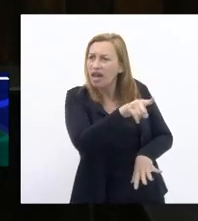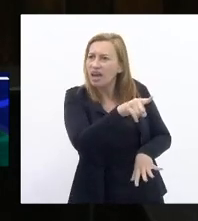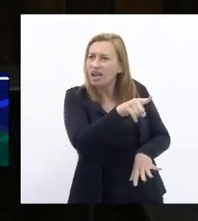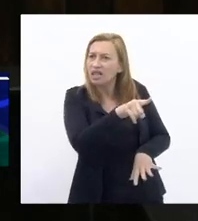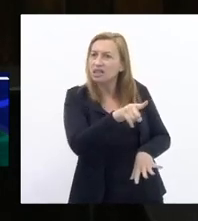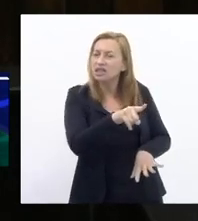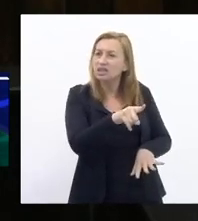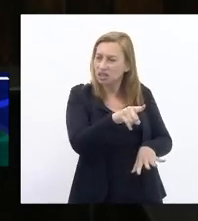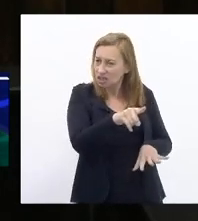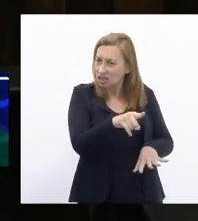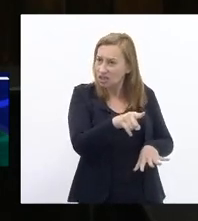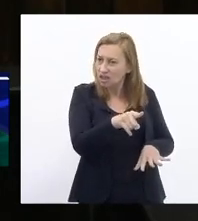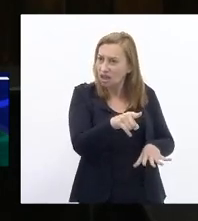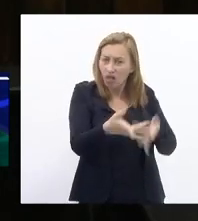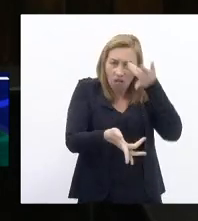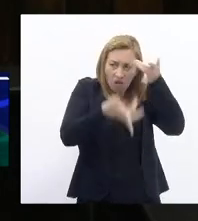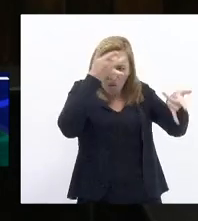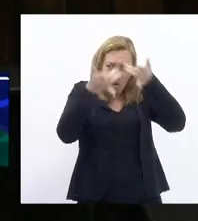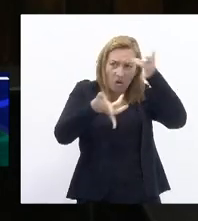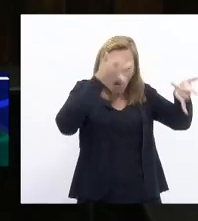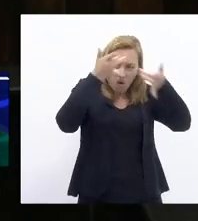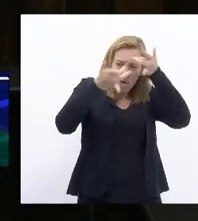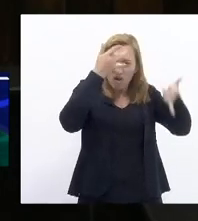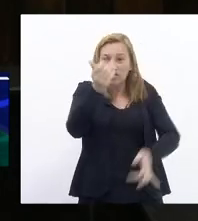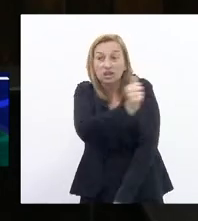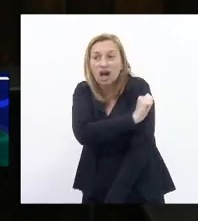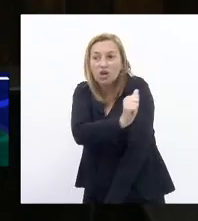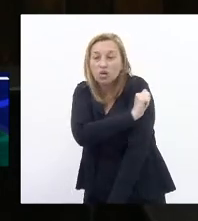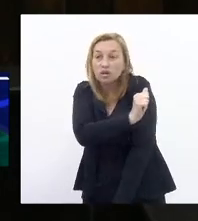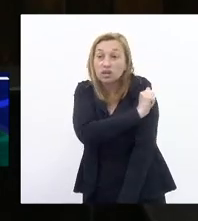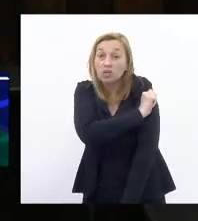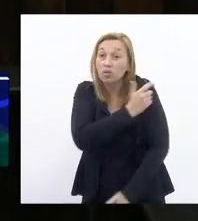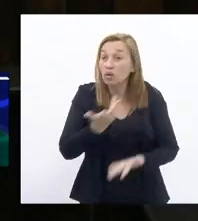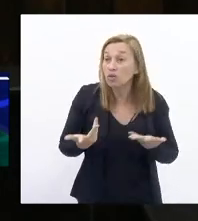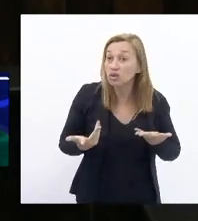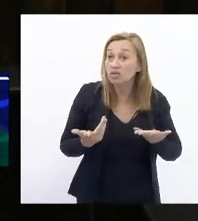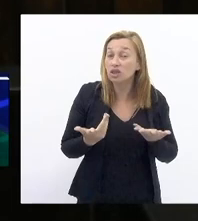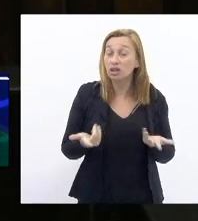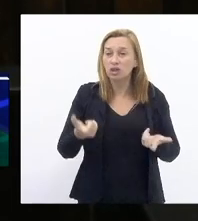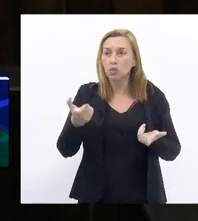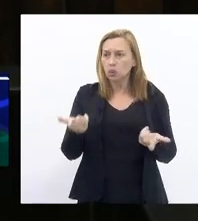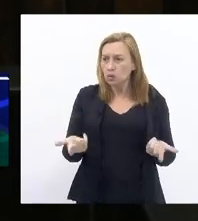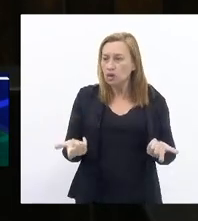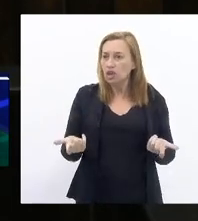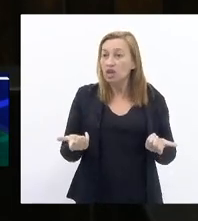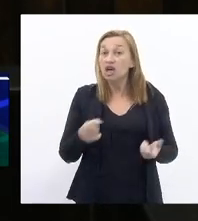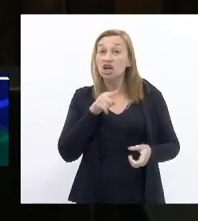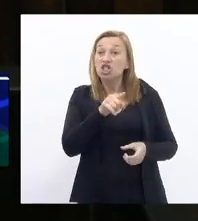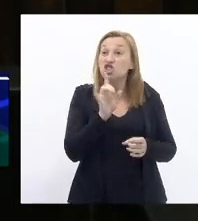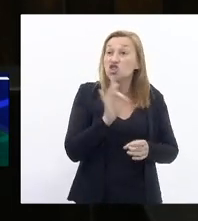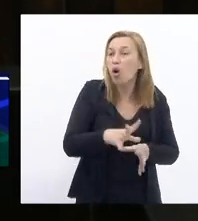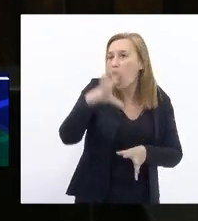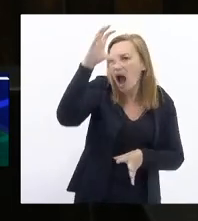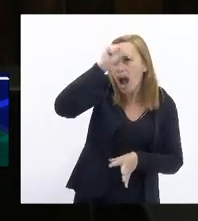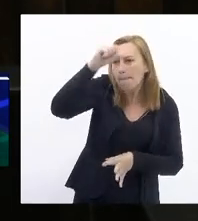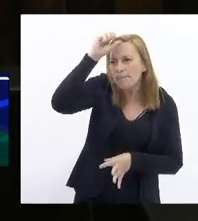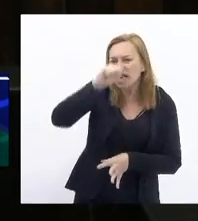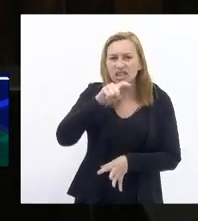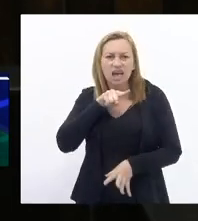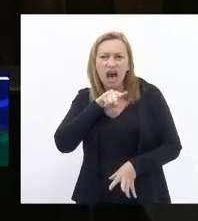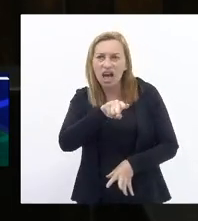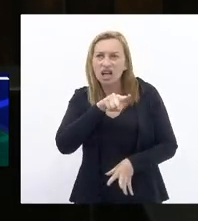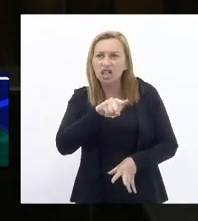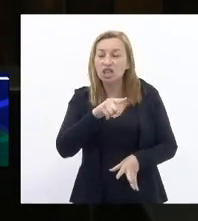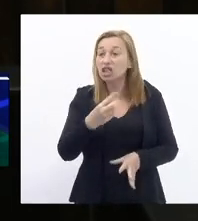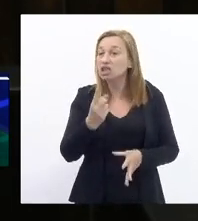são adentrados dentro da mente daqueles alunos, através de uma imunização cognitiva, de que eles só aprendem aquilo que